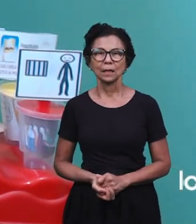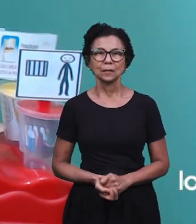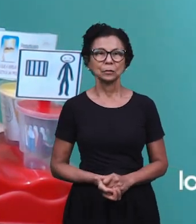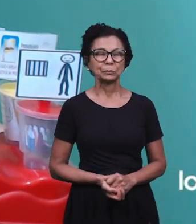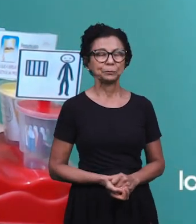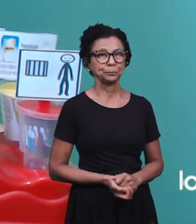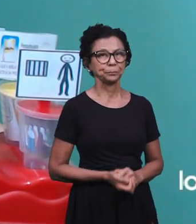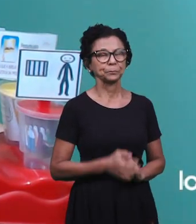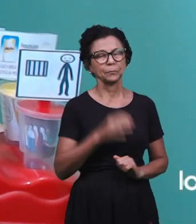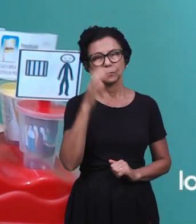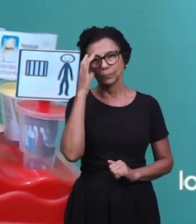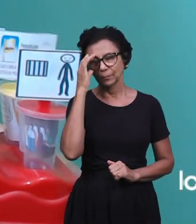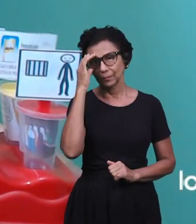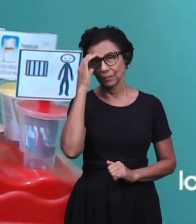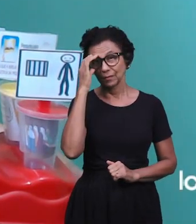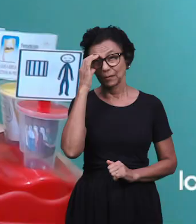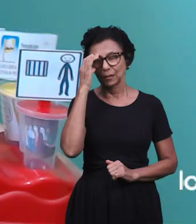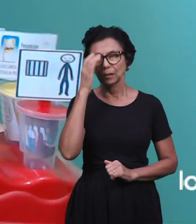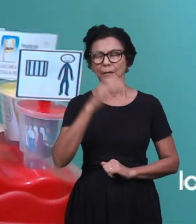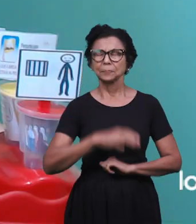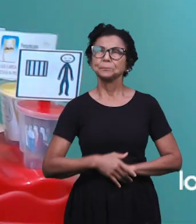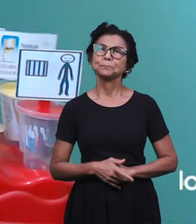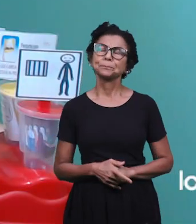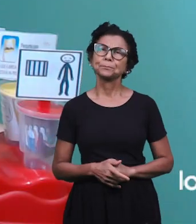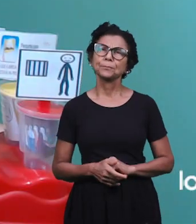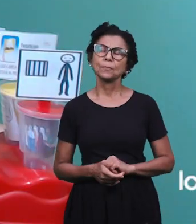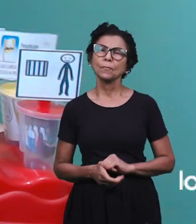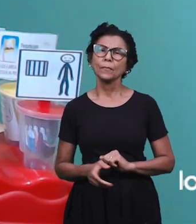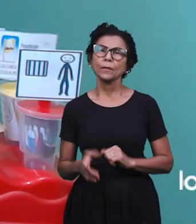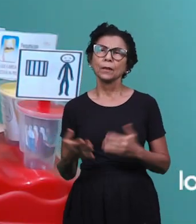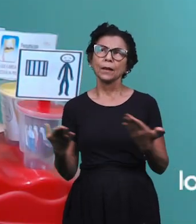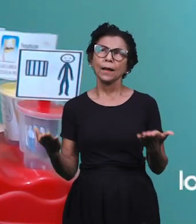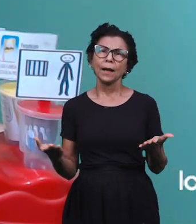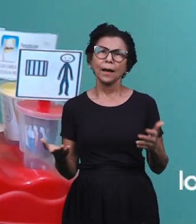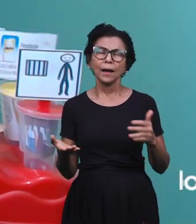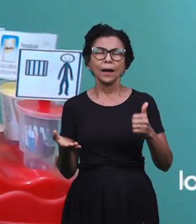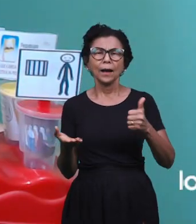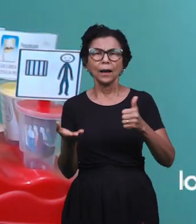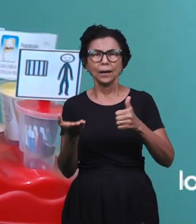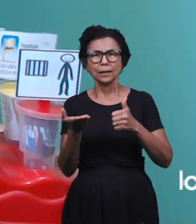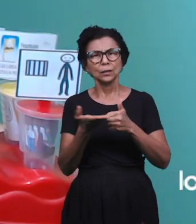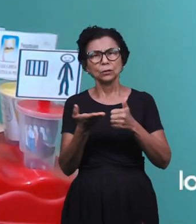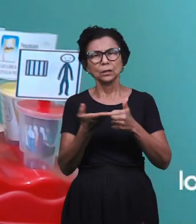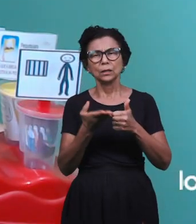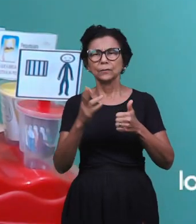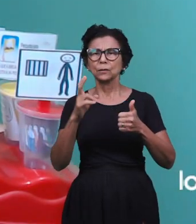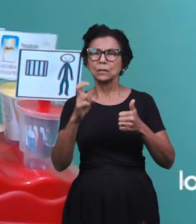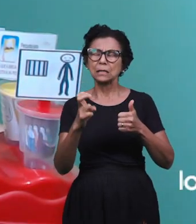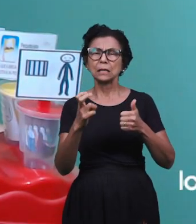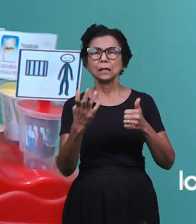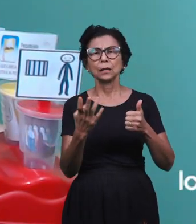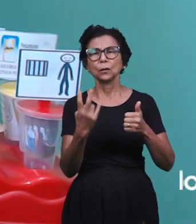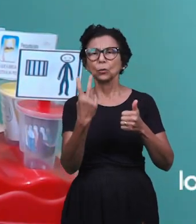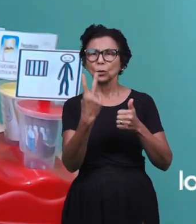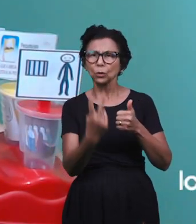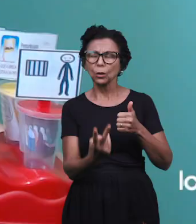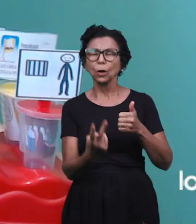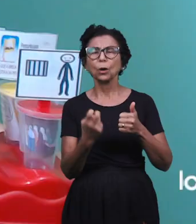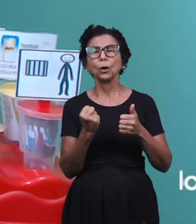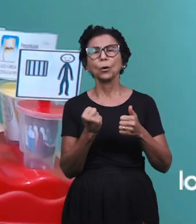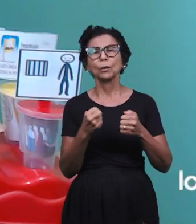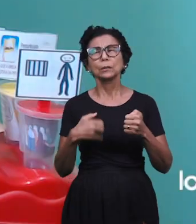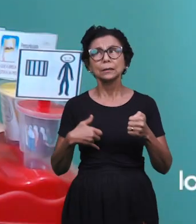Uma pergunta que chegou foi, o nível 5, o nível 2, por exemplo, eu posso usar para